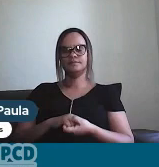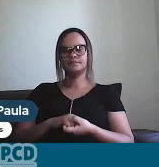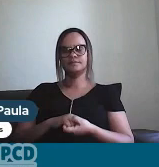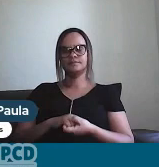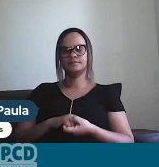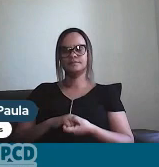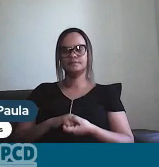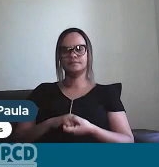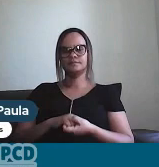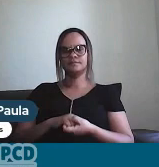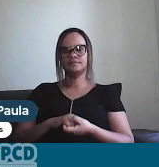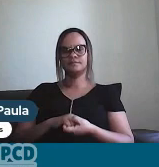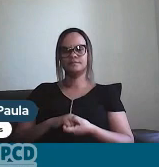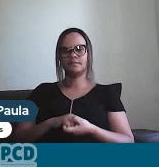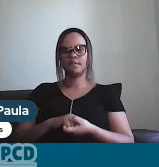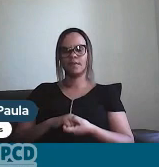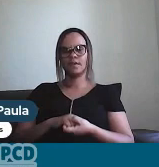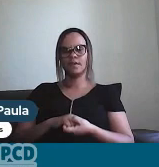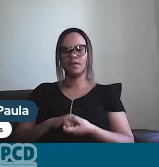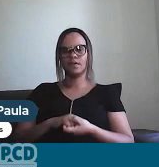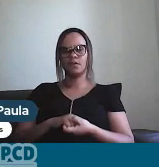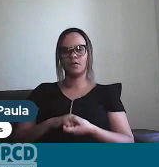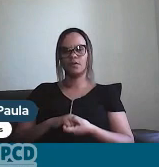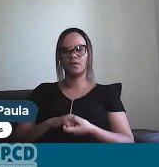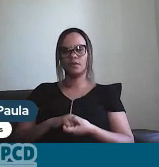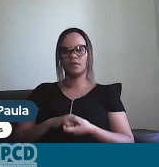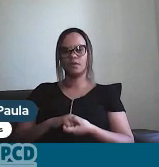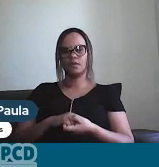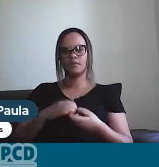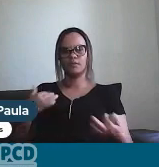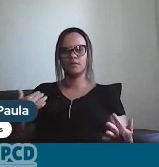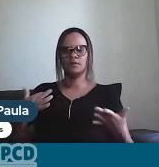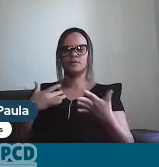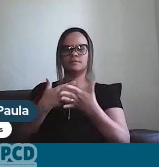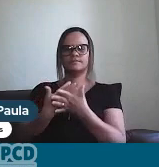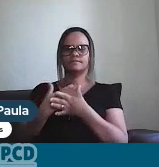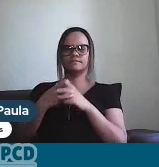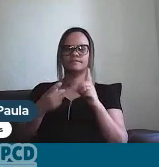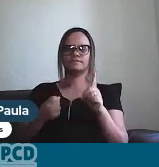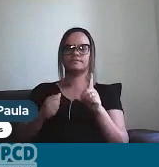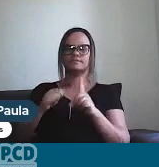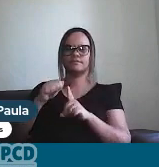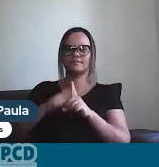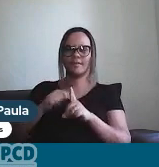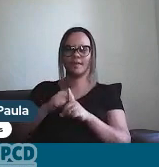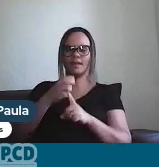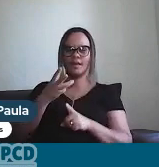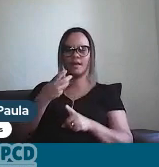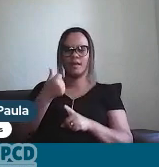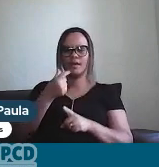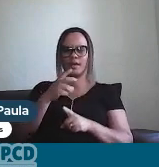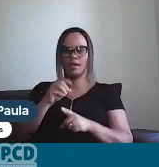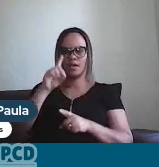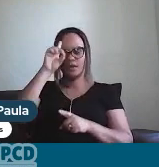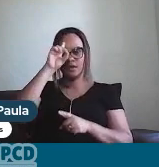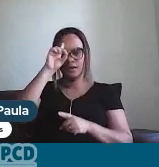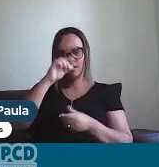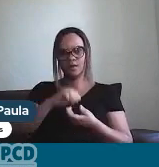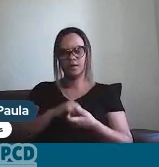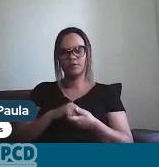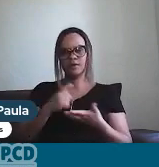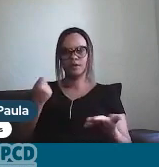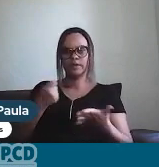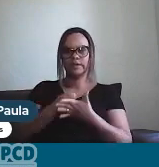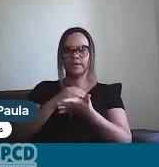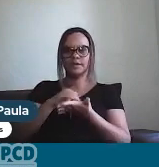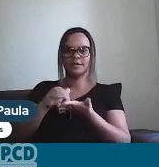previsão de fazer testes pilotos aí muito rapidamente, ainda ao longo desse semestre, né? Apesar de ter 360 dias, a cobrança da